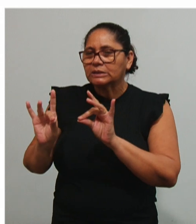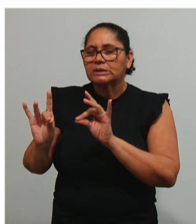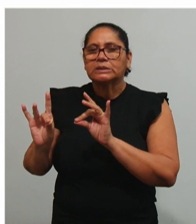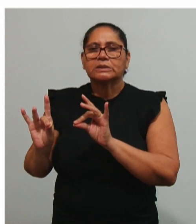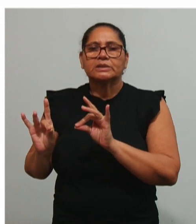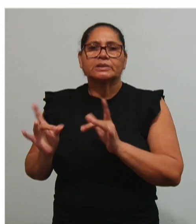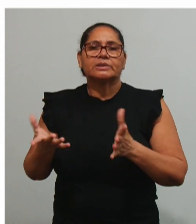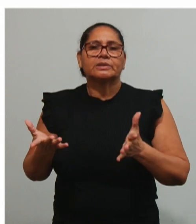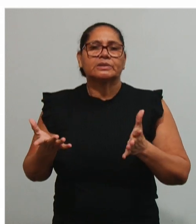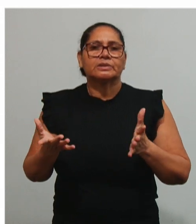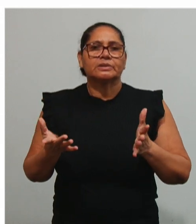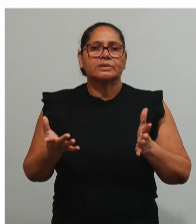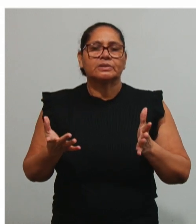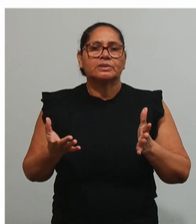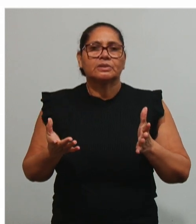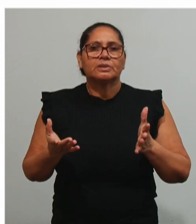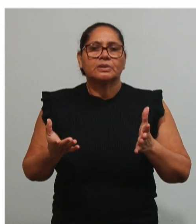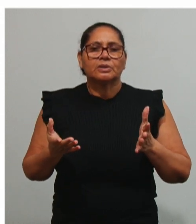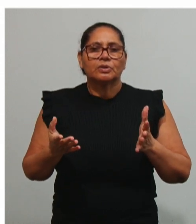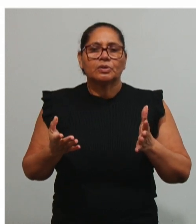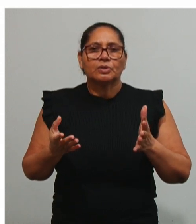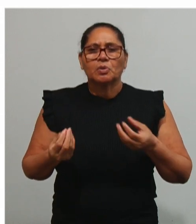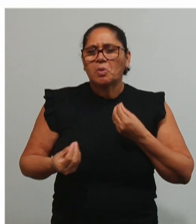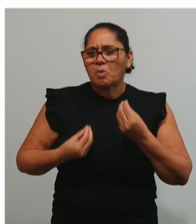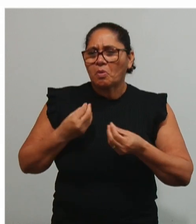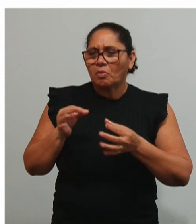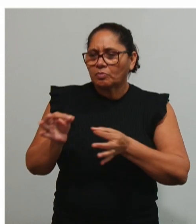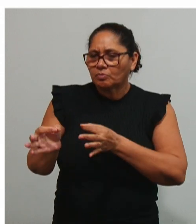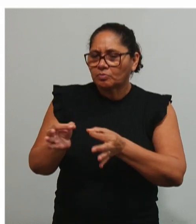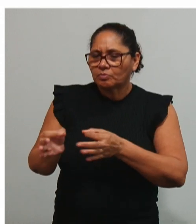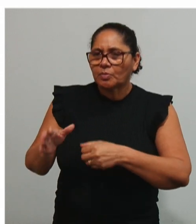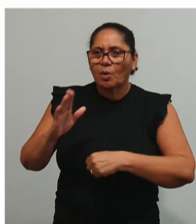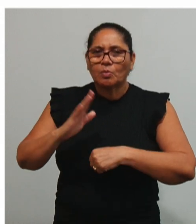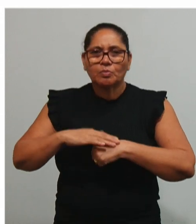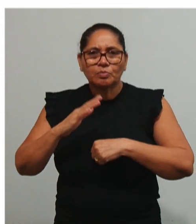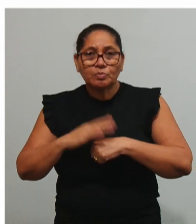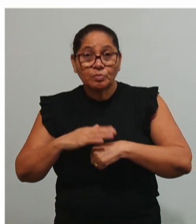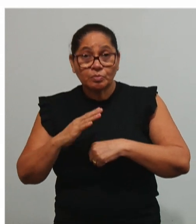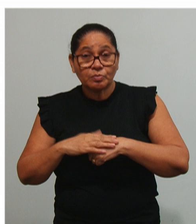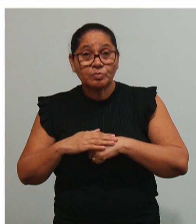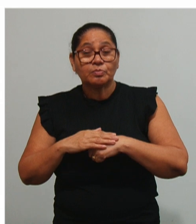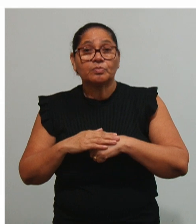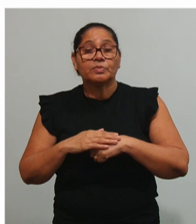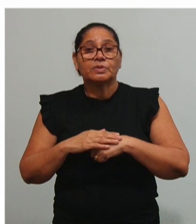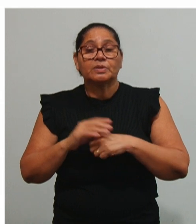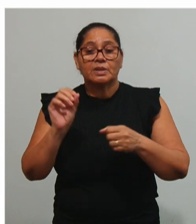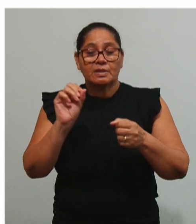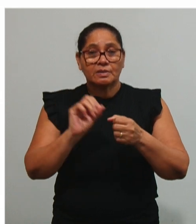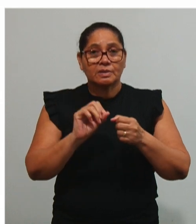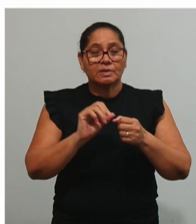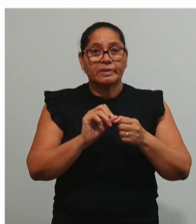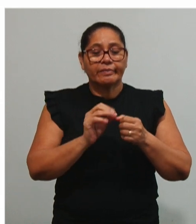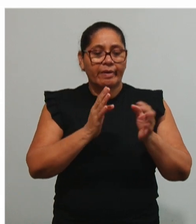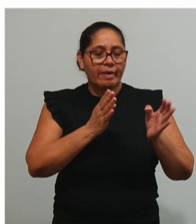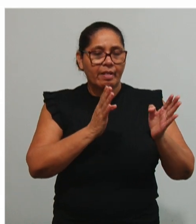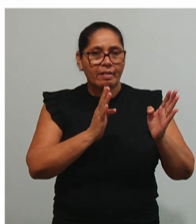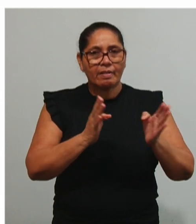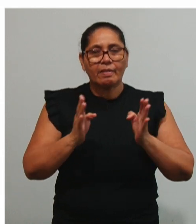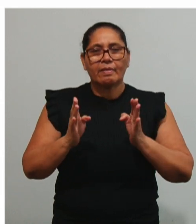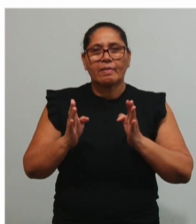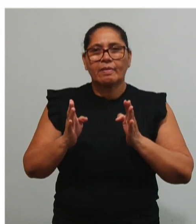definir, enquanto planejamento, as ações que vão ser executadas a partir